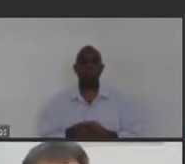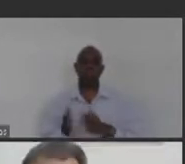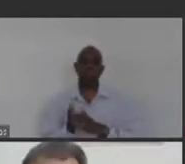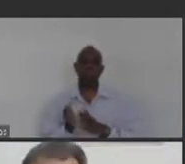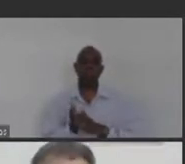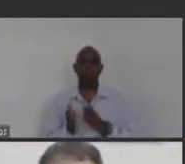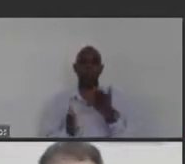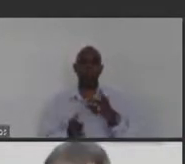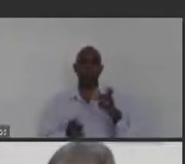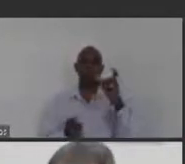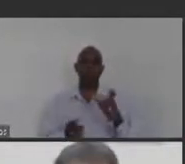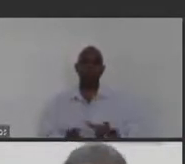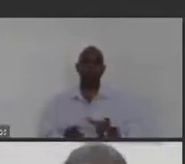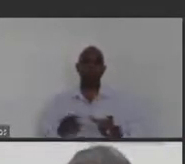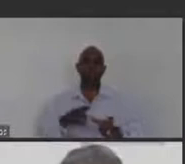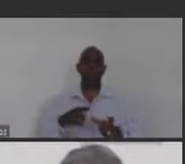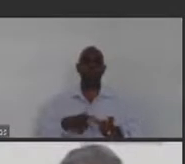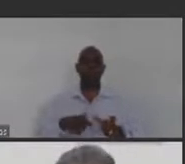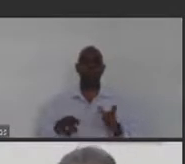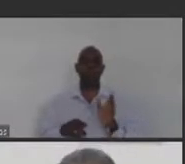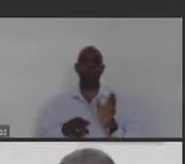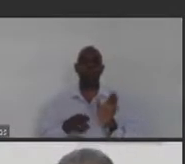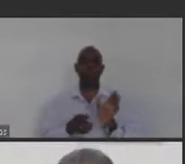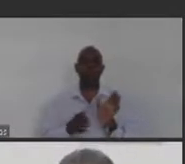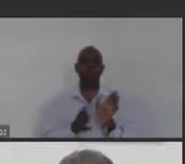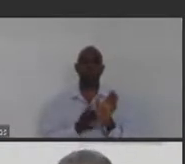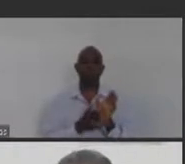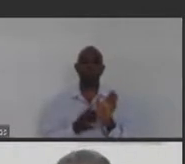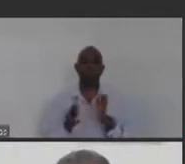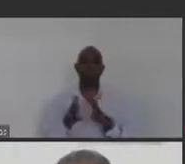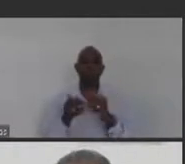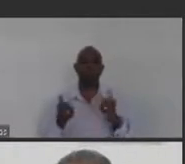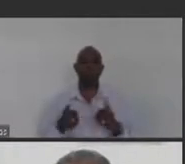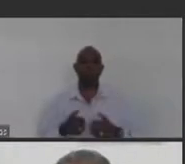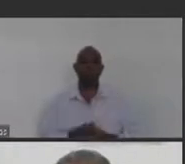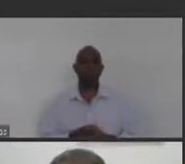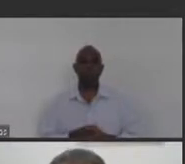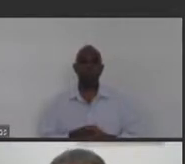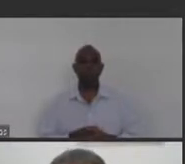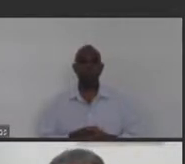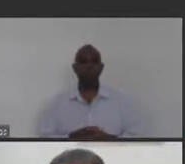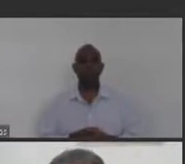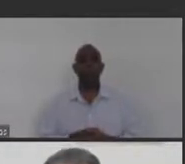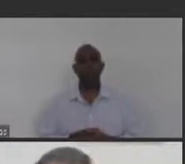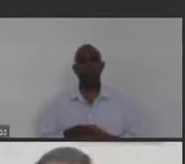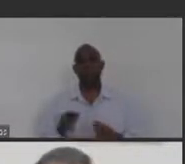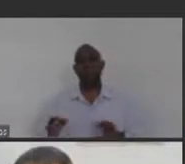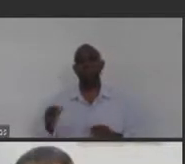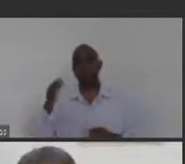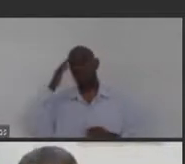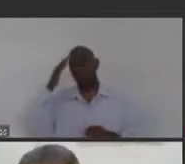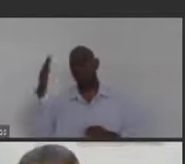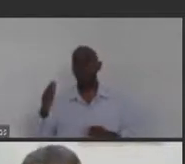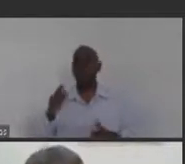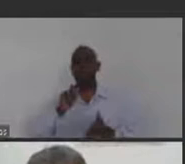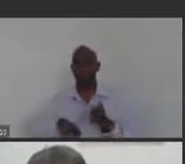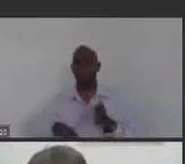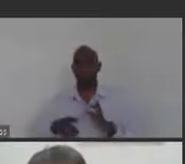Excelência pela atitude. Muito obrigado, vereador. Será um prazer a assinatura de Vossa Excelência